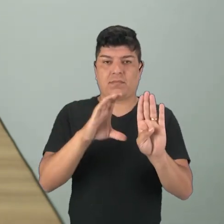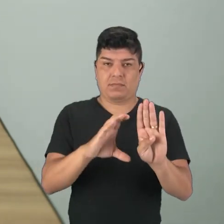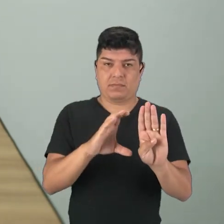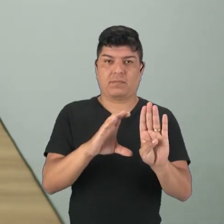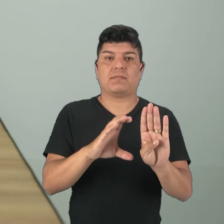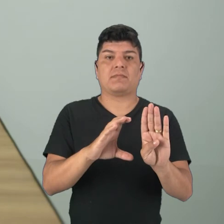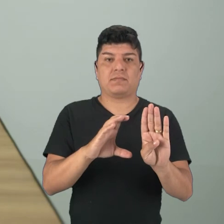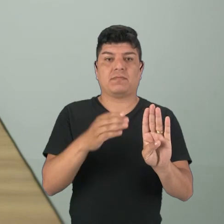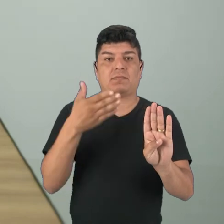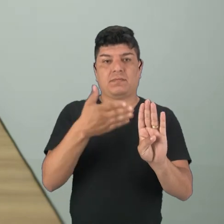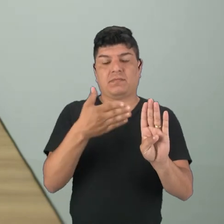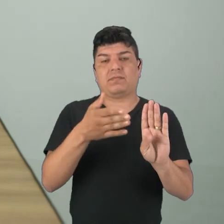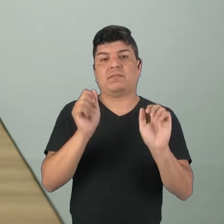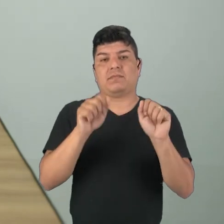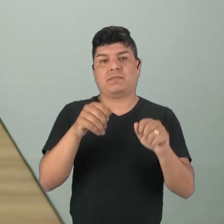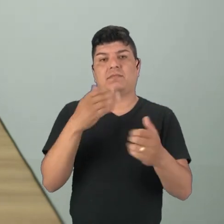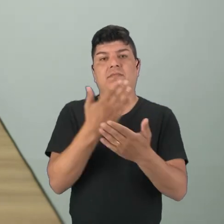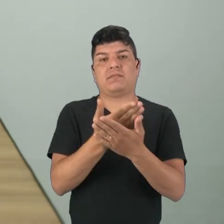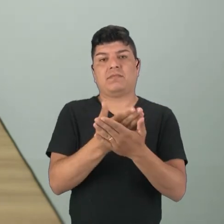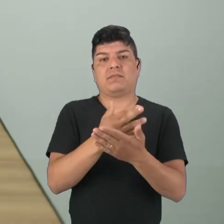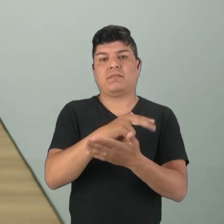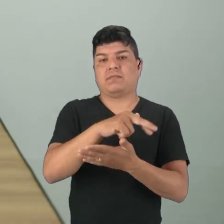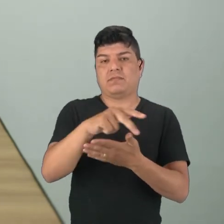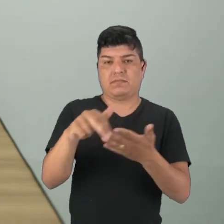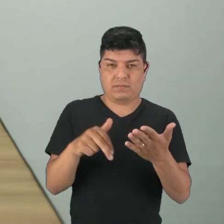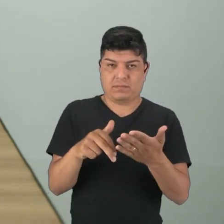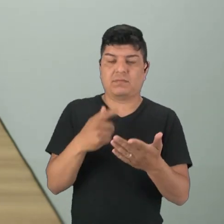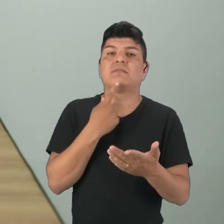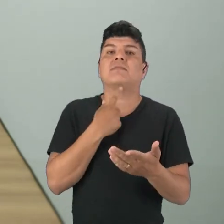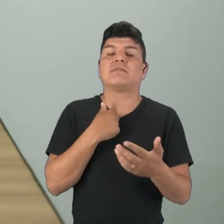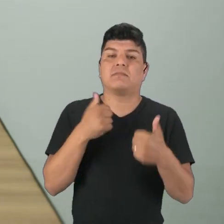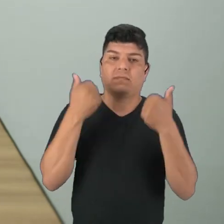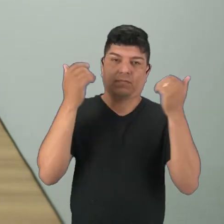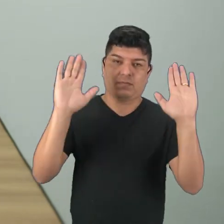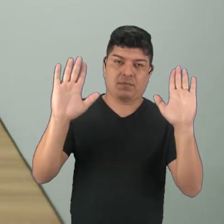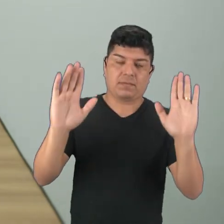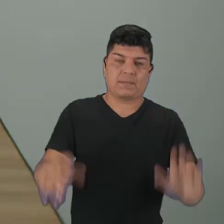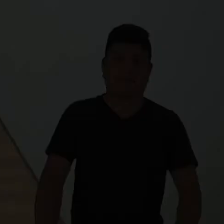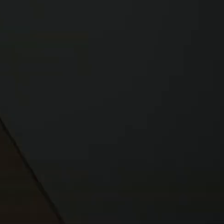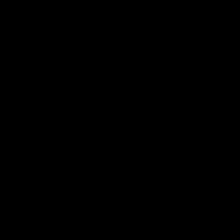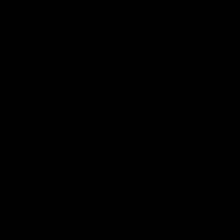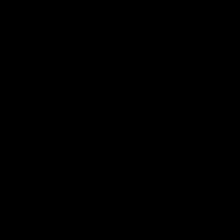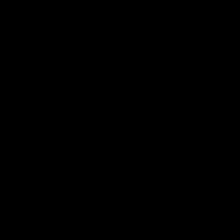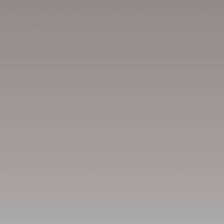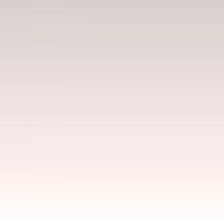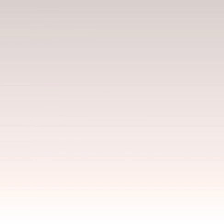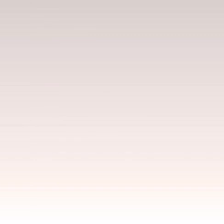plataforma Eduque. Nela você pode rever essas aulas quantas vezes você desejar. Até mais!